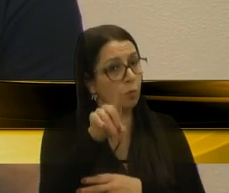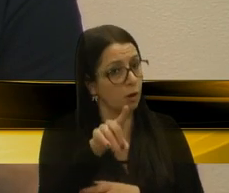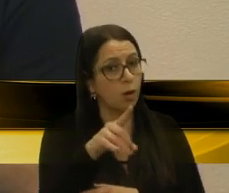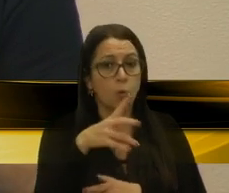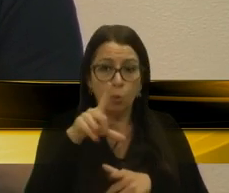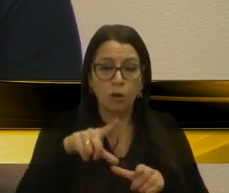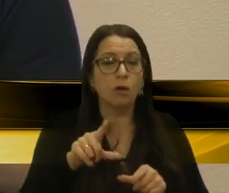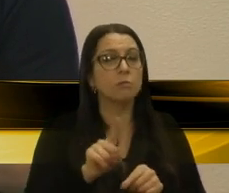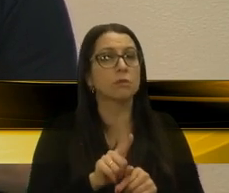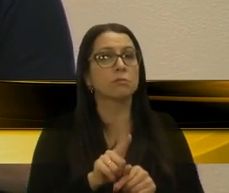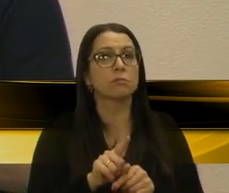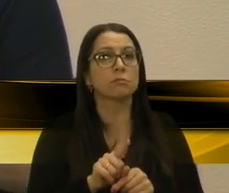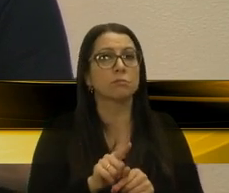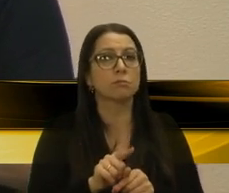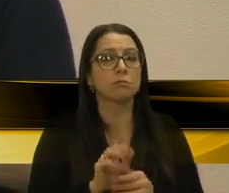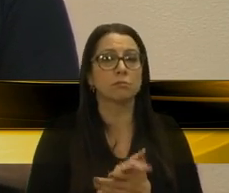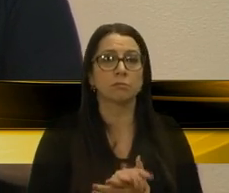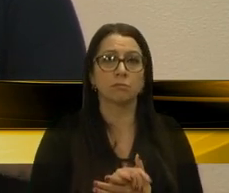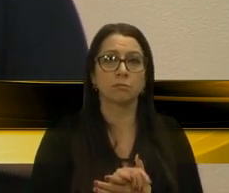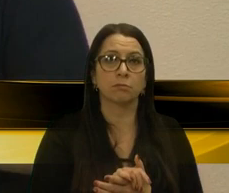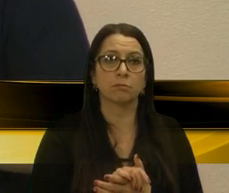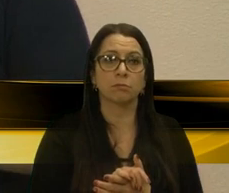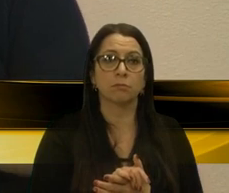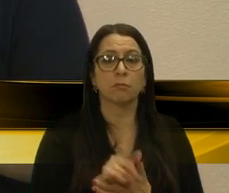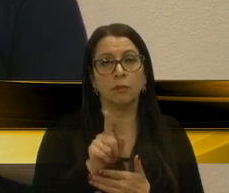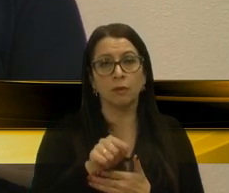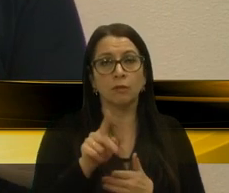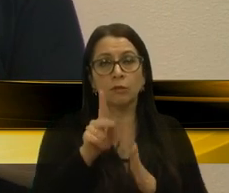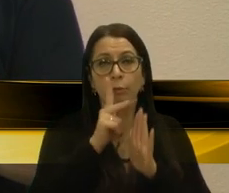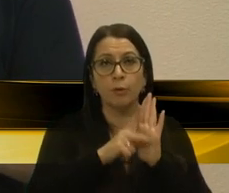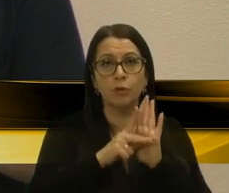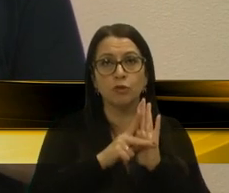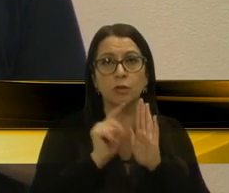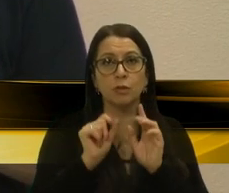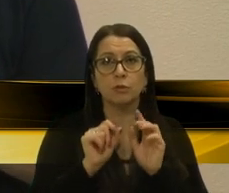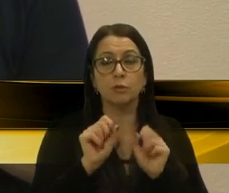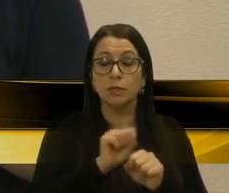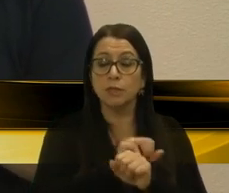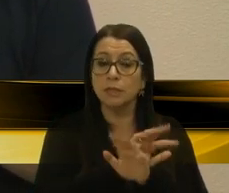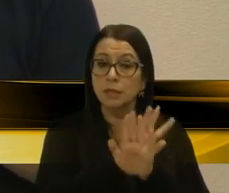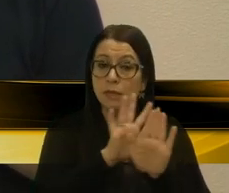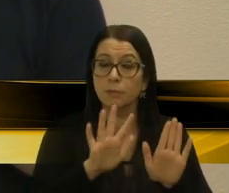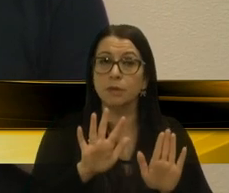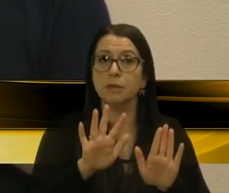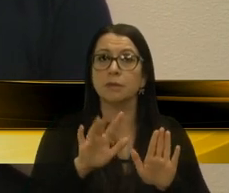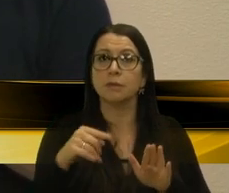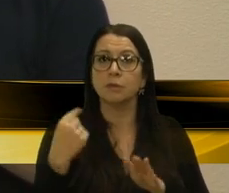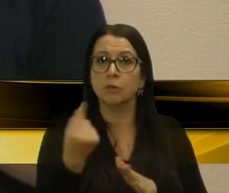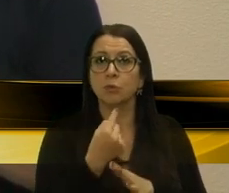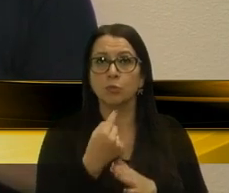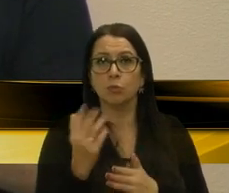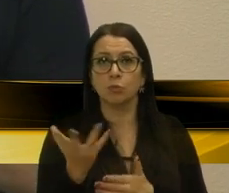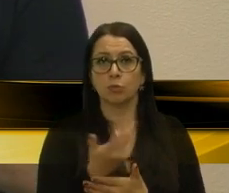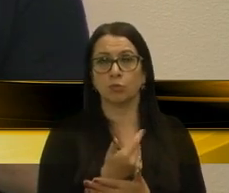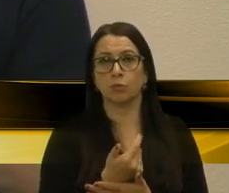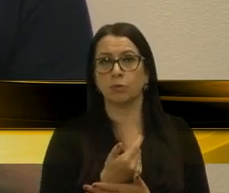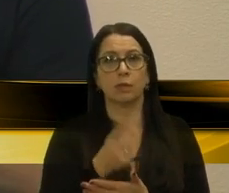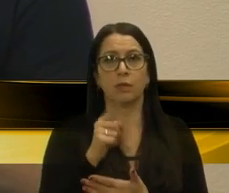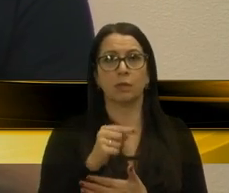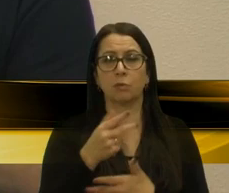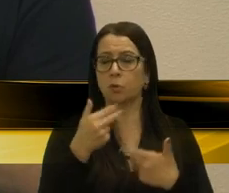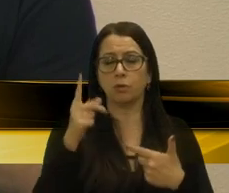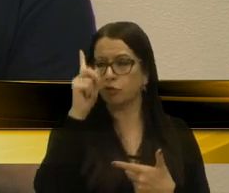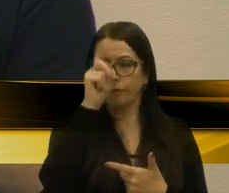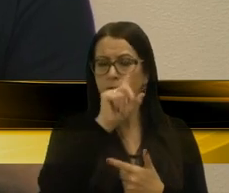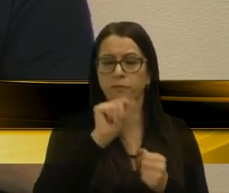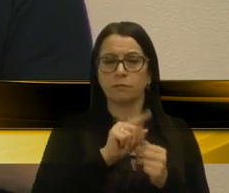isso. É o fórum para isso. Então, esse projeto é nesse sentido, de dar transparência e transparência total. E não é uma coisa difícil